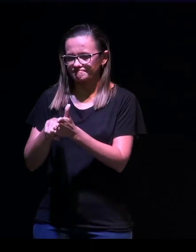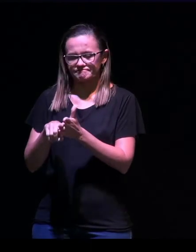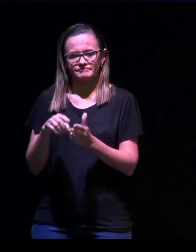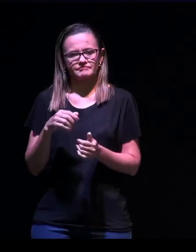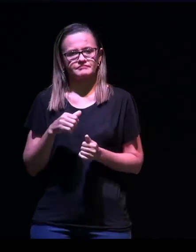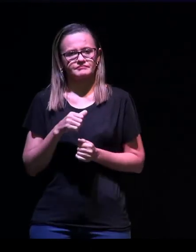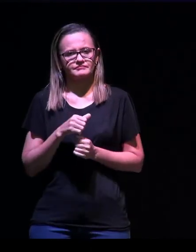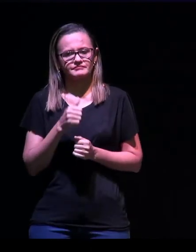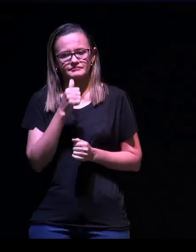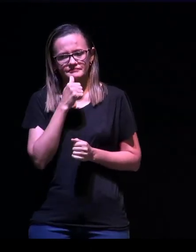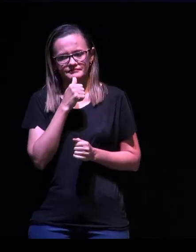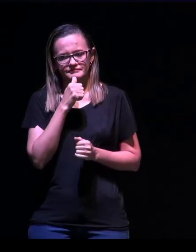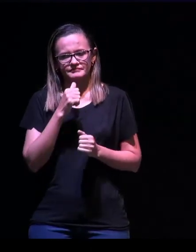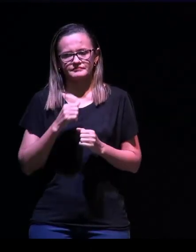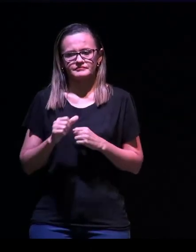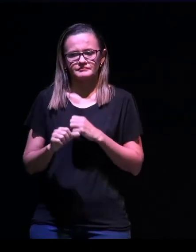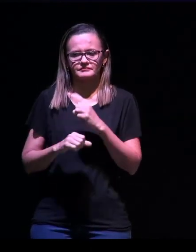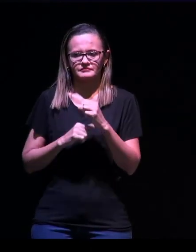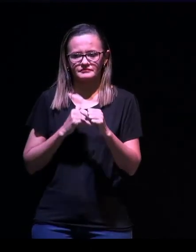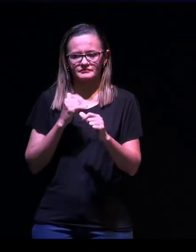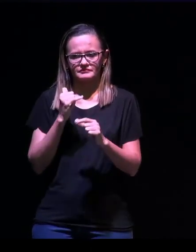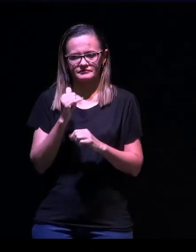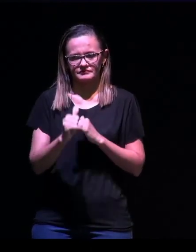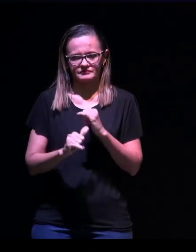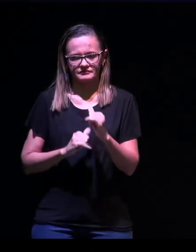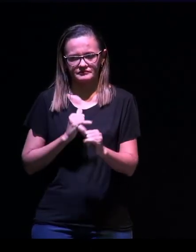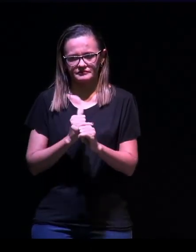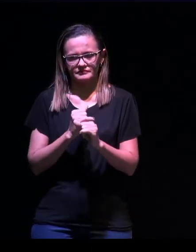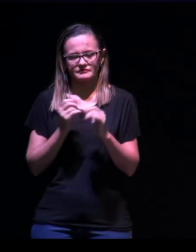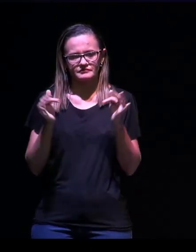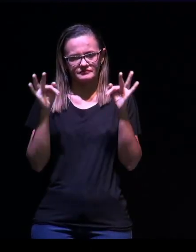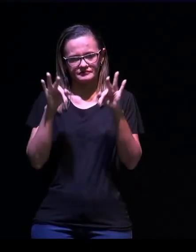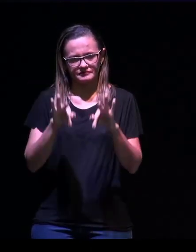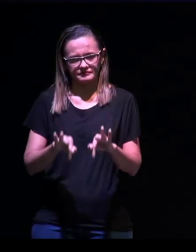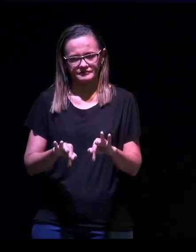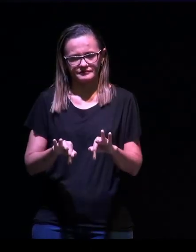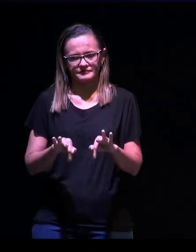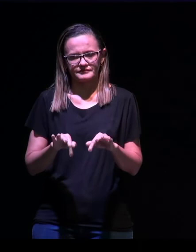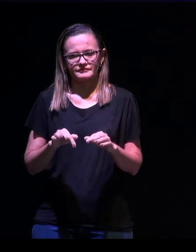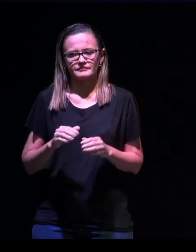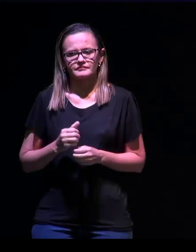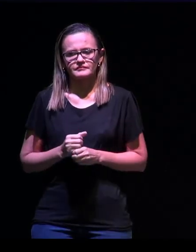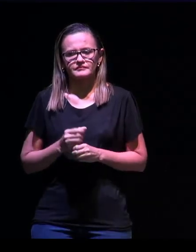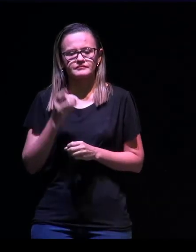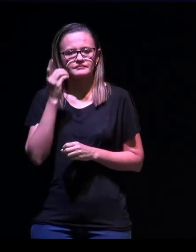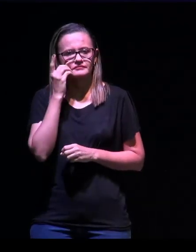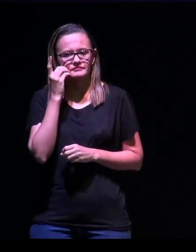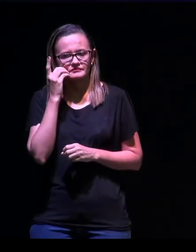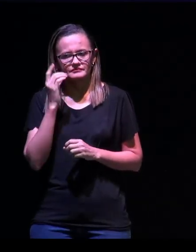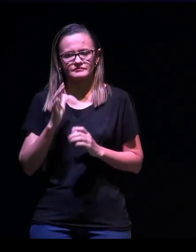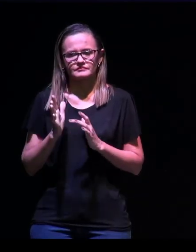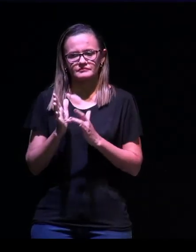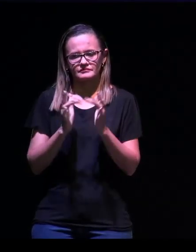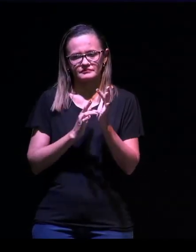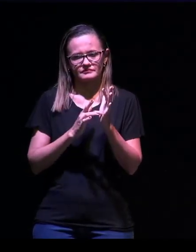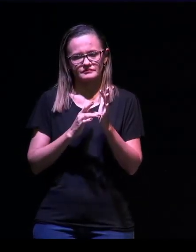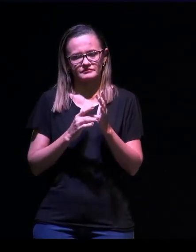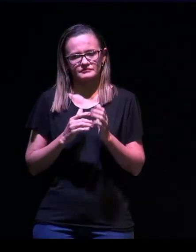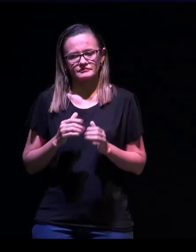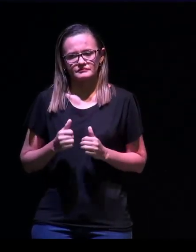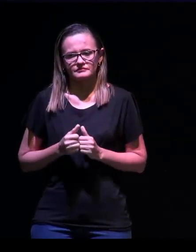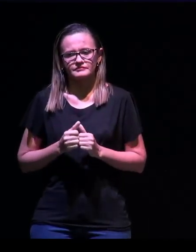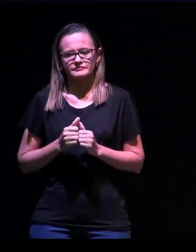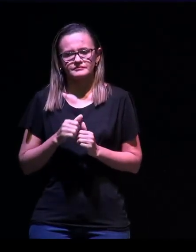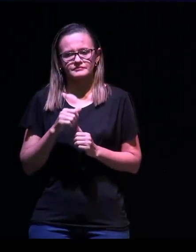sinais do fim dos tempos. Ah, mas eu não vou ver internet, irmãos. Jesus disse que nós não estaríamos dormindo, nós não estamos